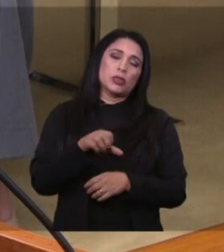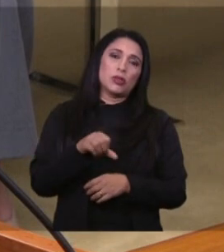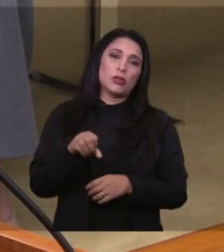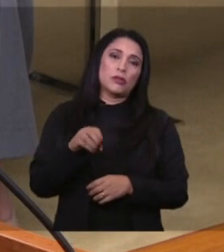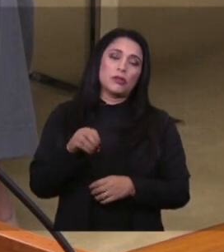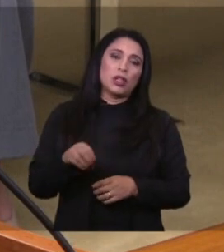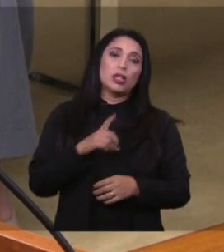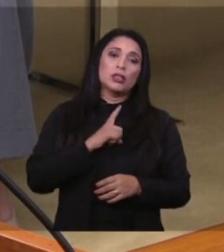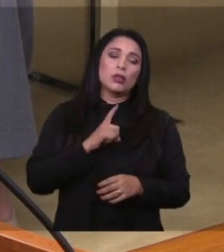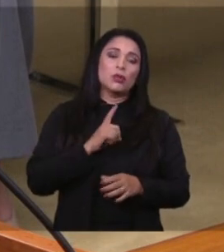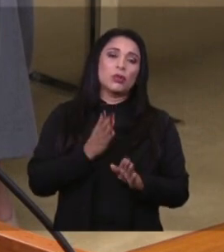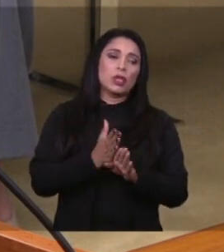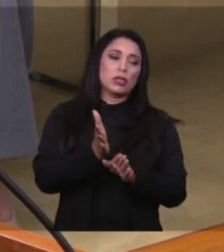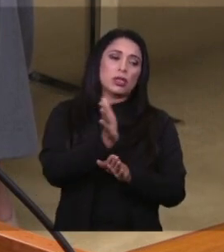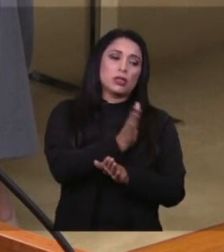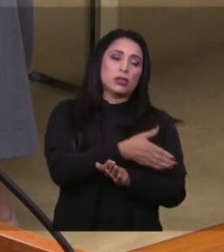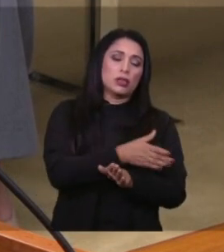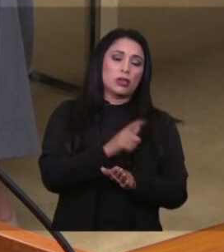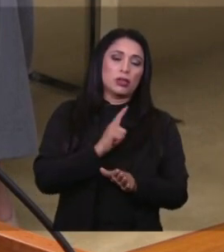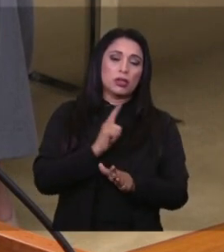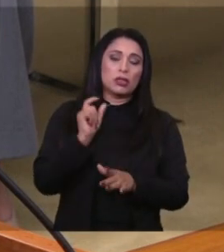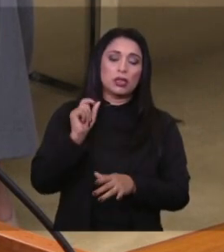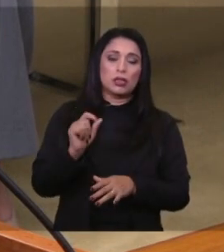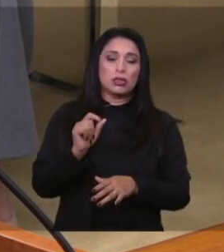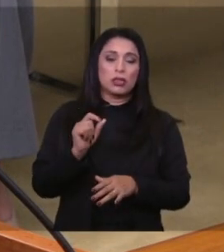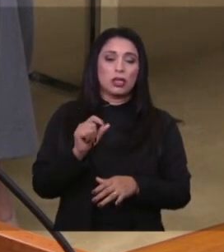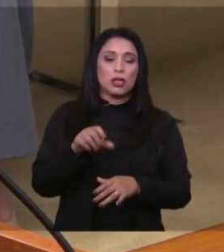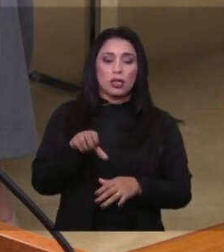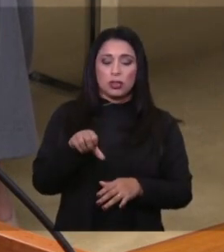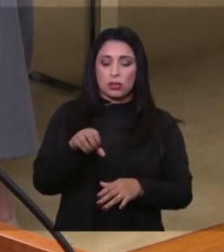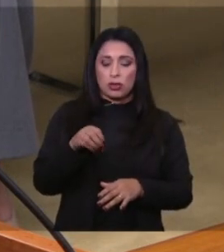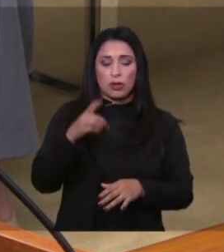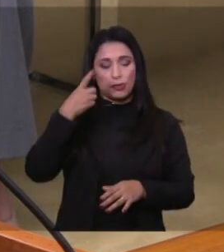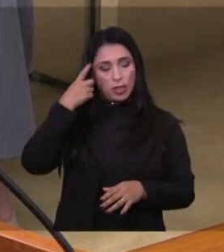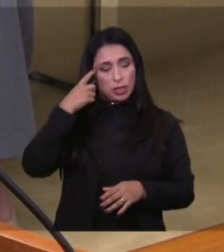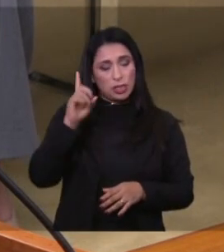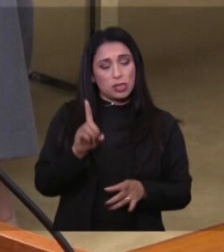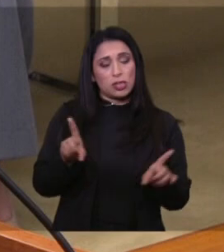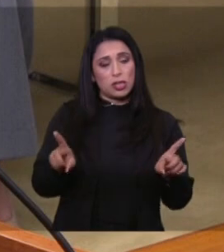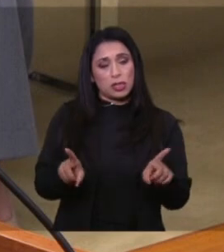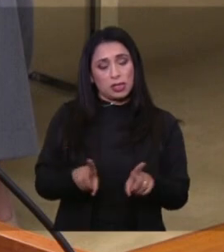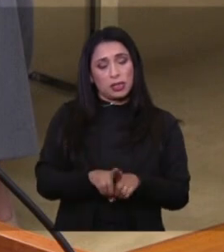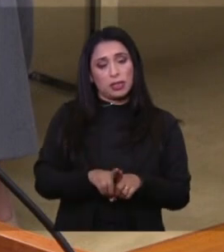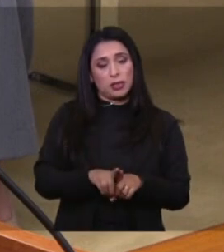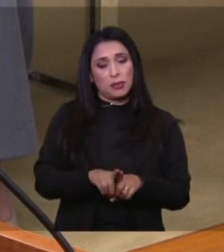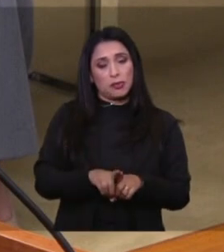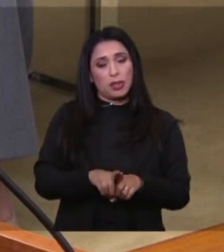anterioridade, especificamente na sua versão nonagesimal, mas